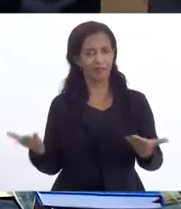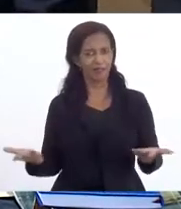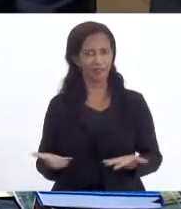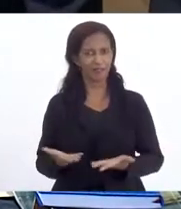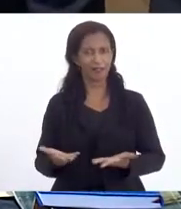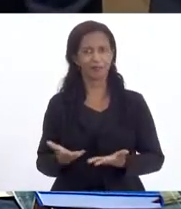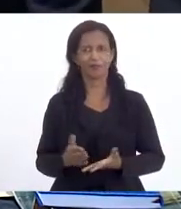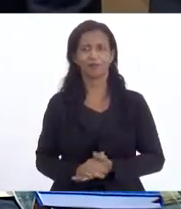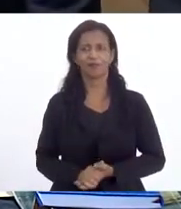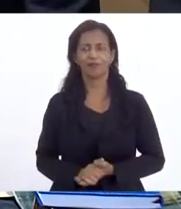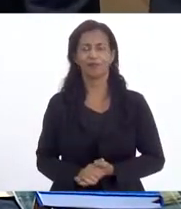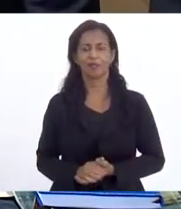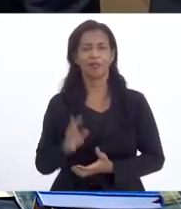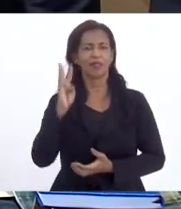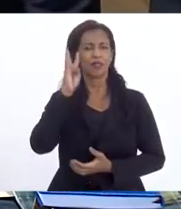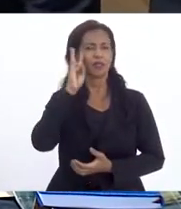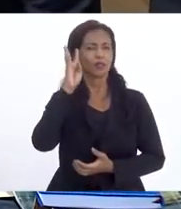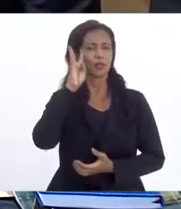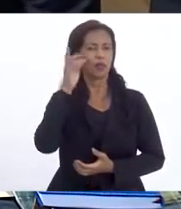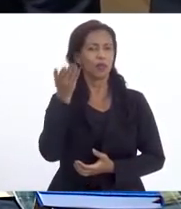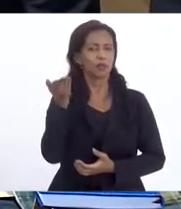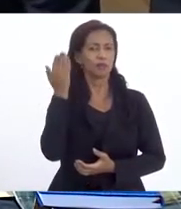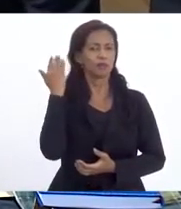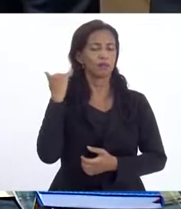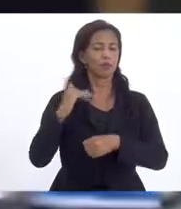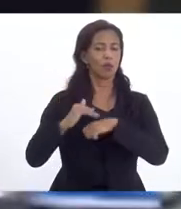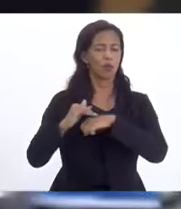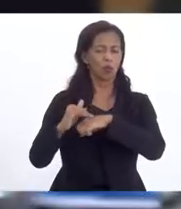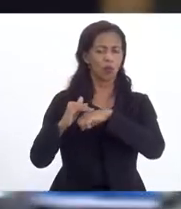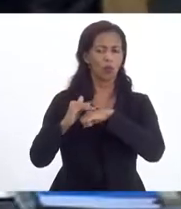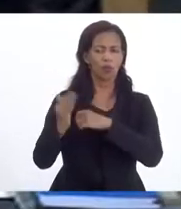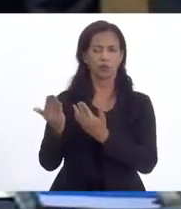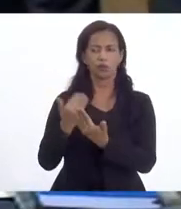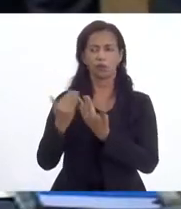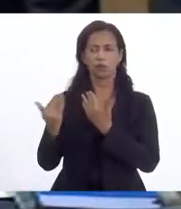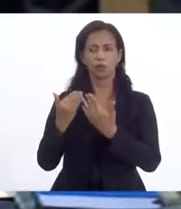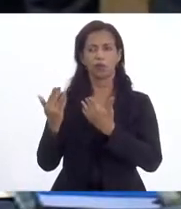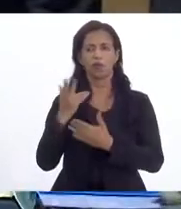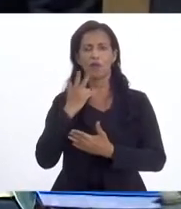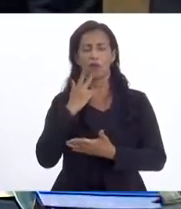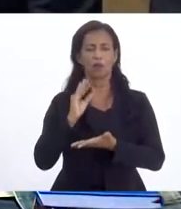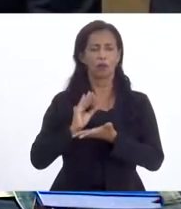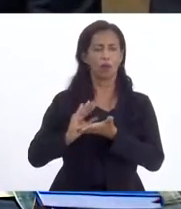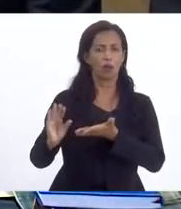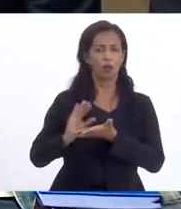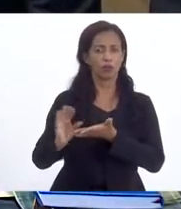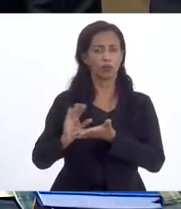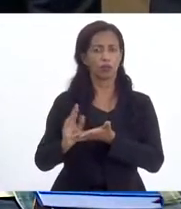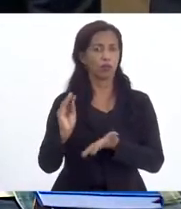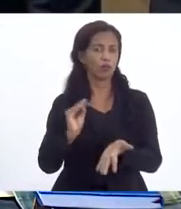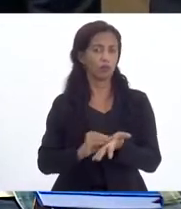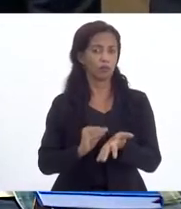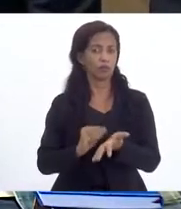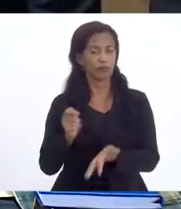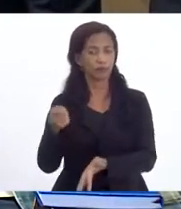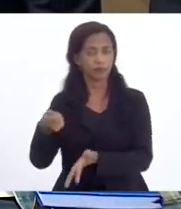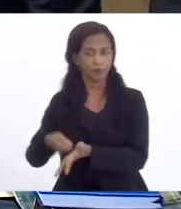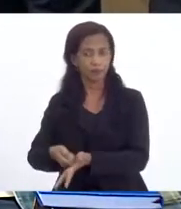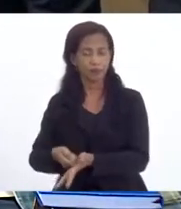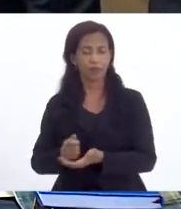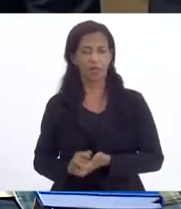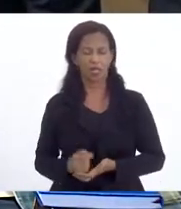na terça, quarta-feira passada, conversamos com ele em relação aos auxílios da UENF que não tinham sido pagos.